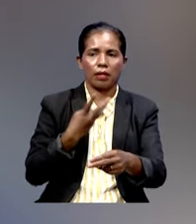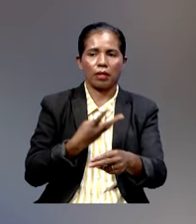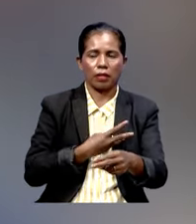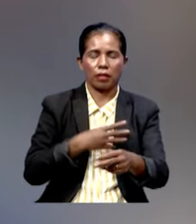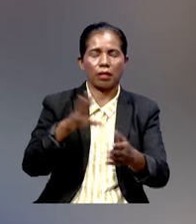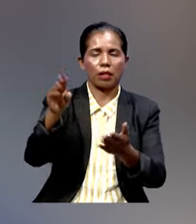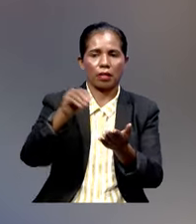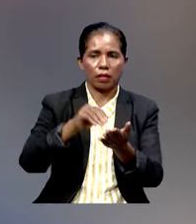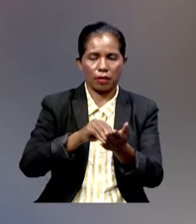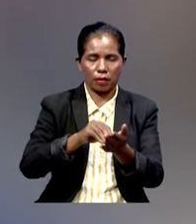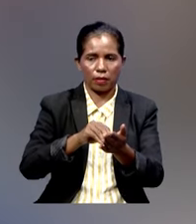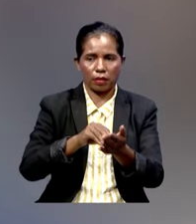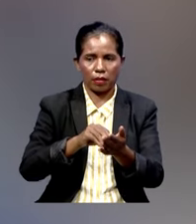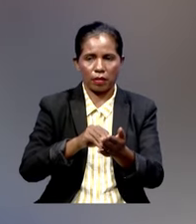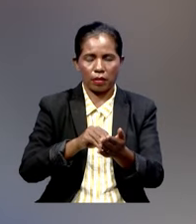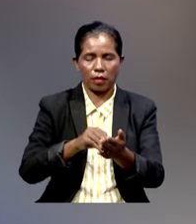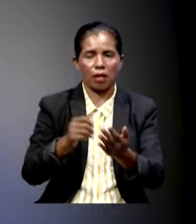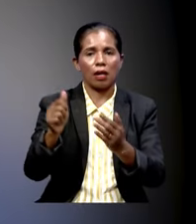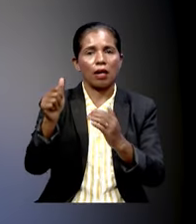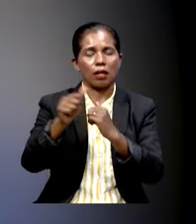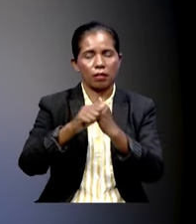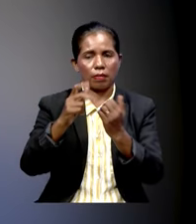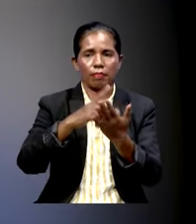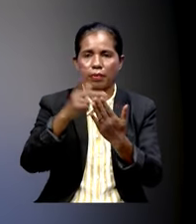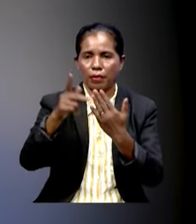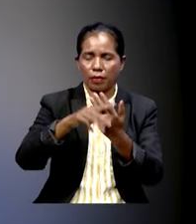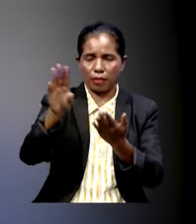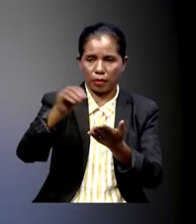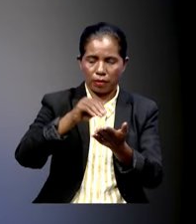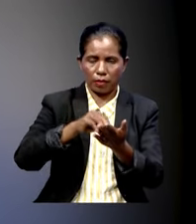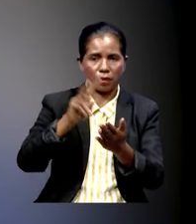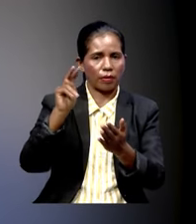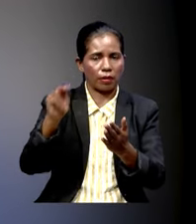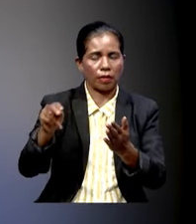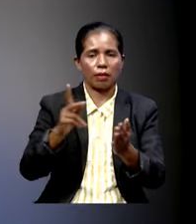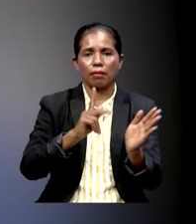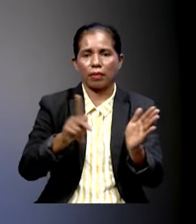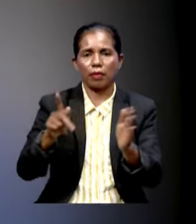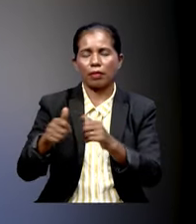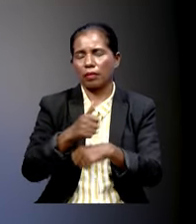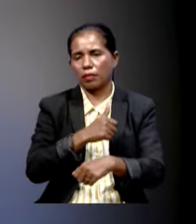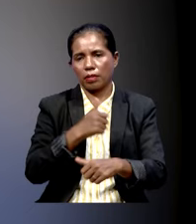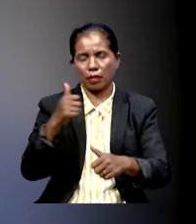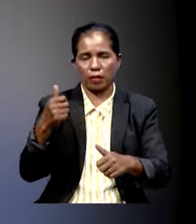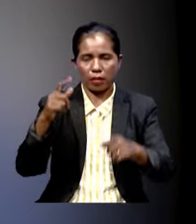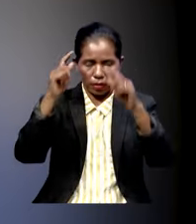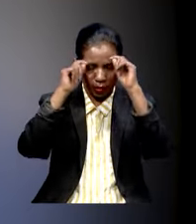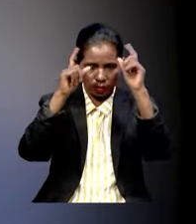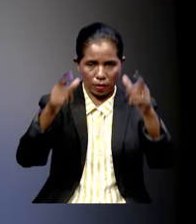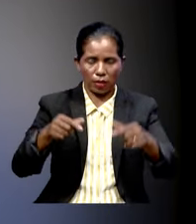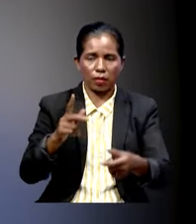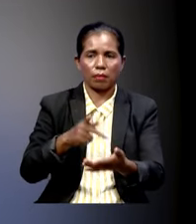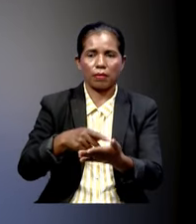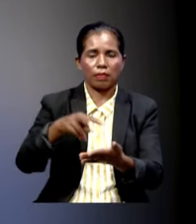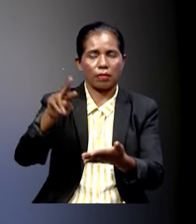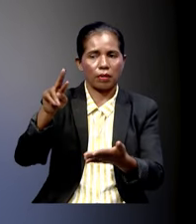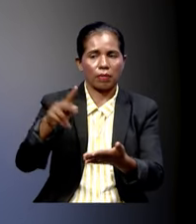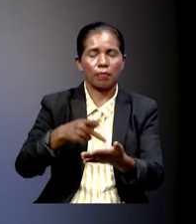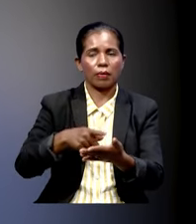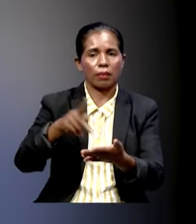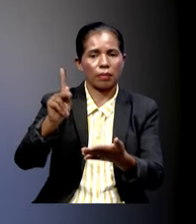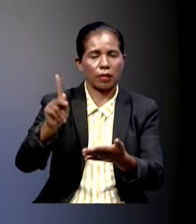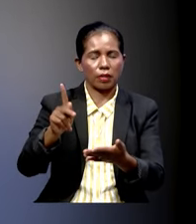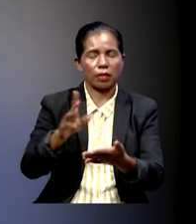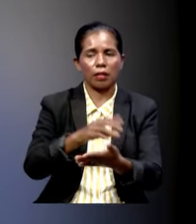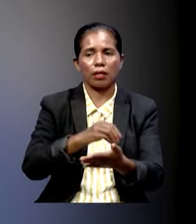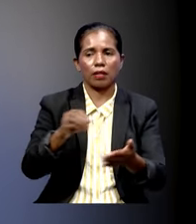adaptação ação programa adaptação dunia. E plano selutan maka Timor-Leste formulatkan ini dia plano adaptasi nasional